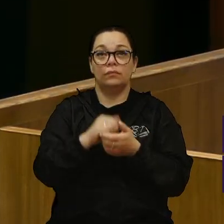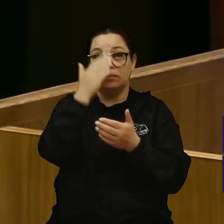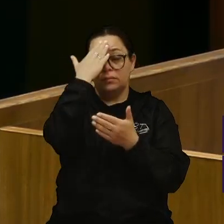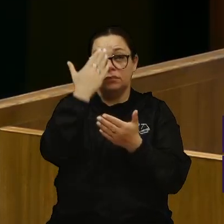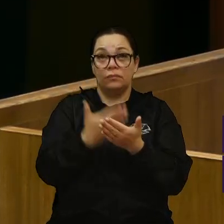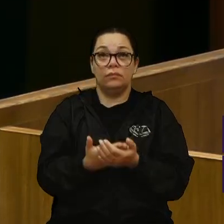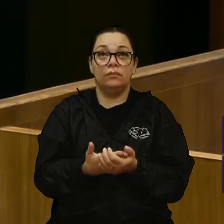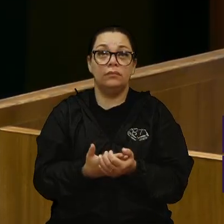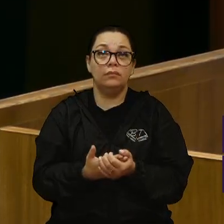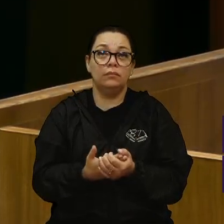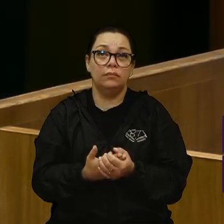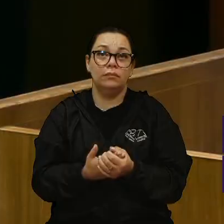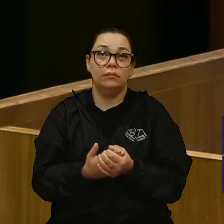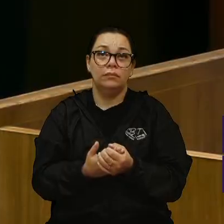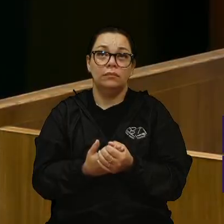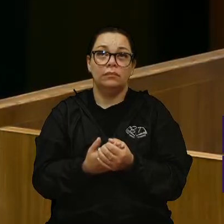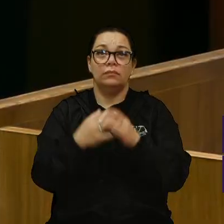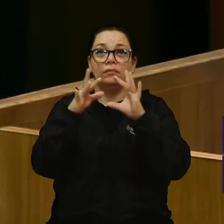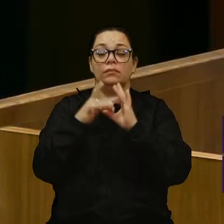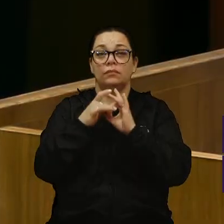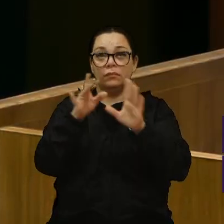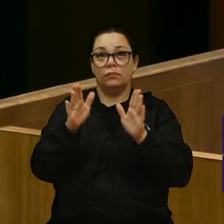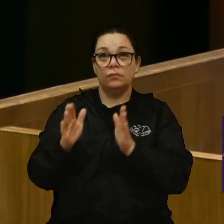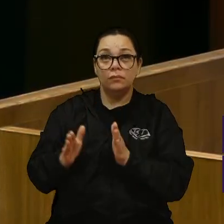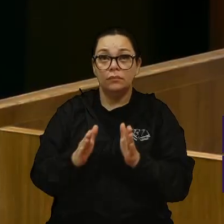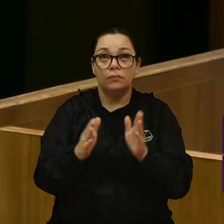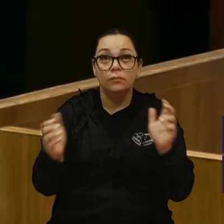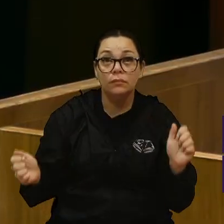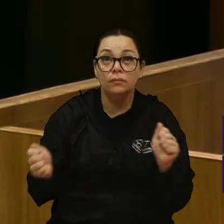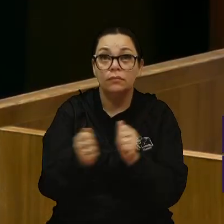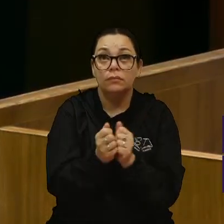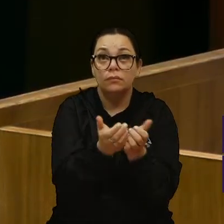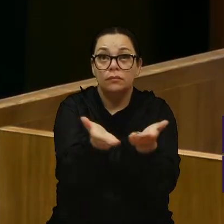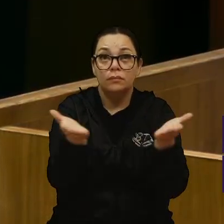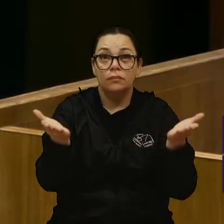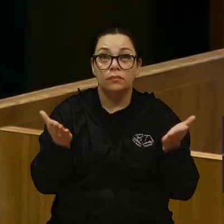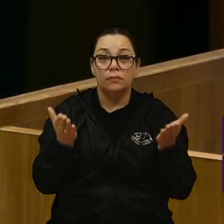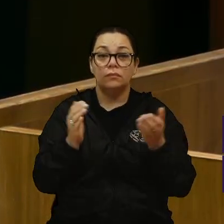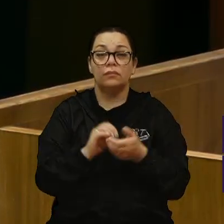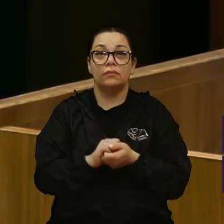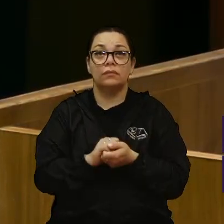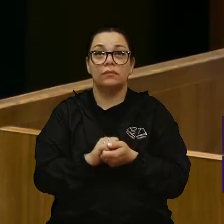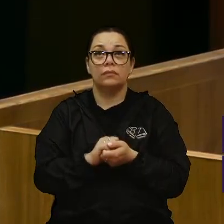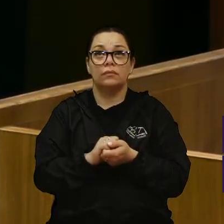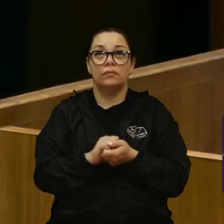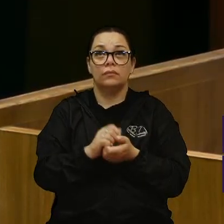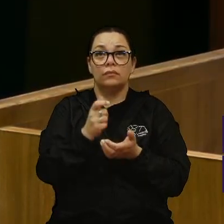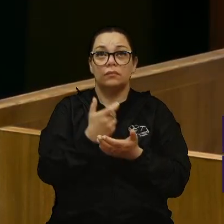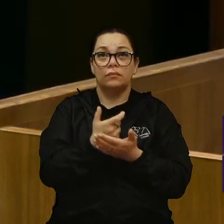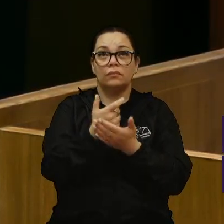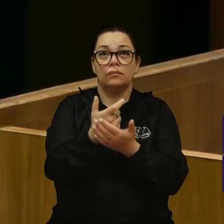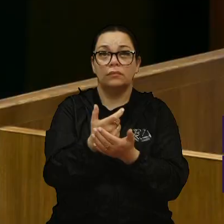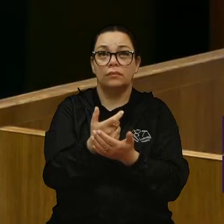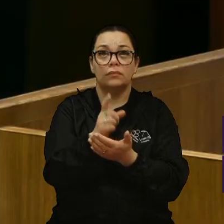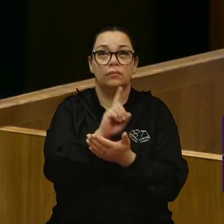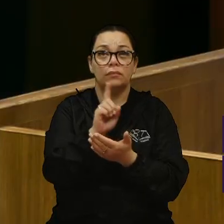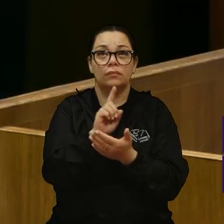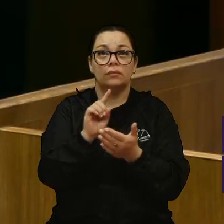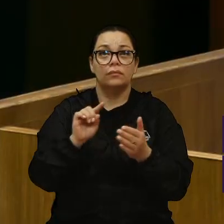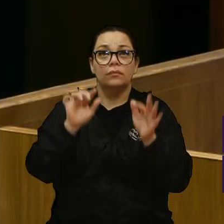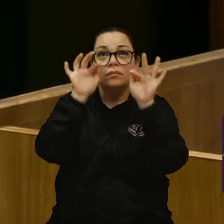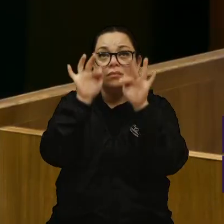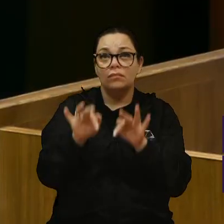em mim, muito obrigado por me permitir encaminhar ao lado de vocês, que essa comenda não seja um ponto